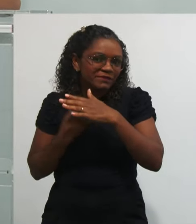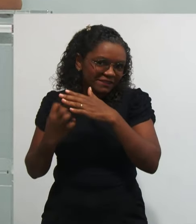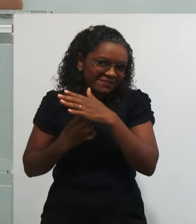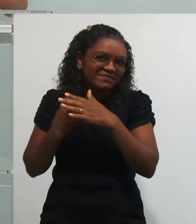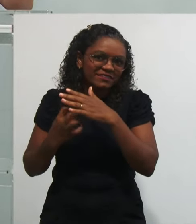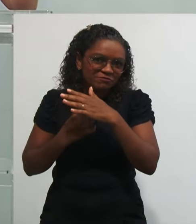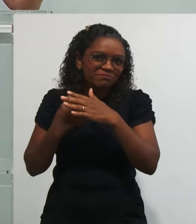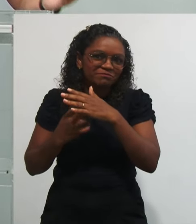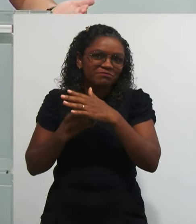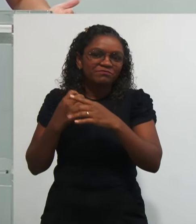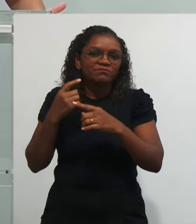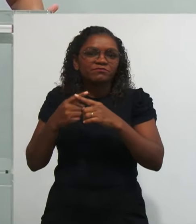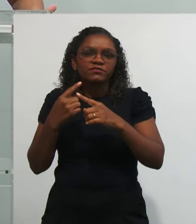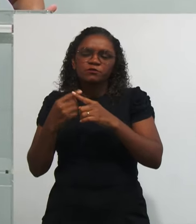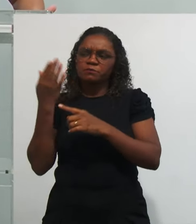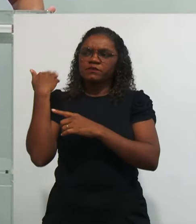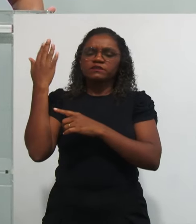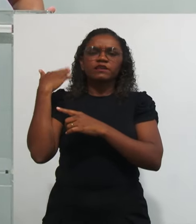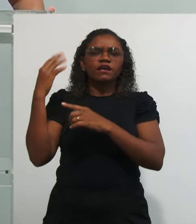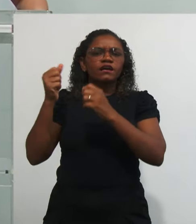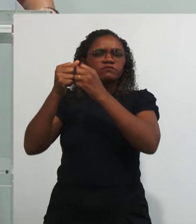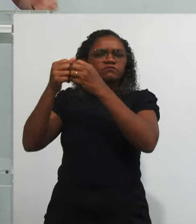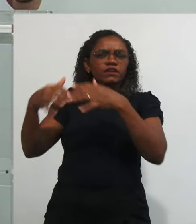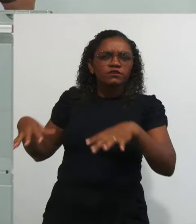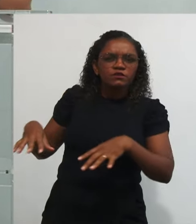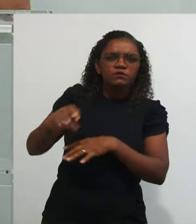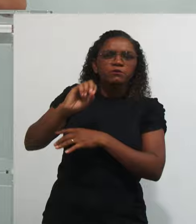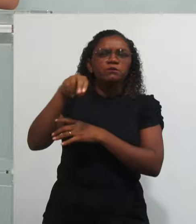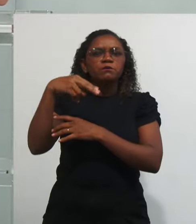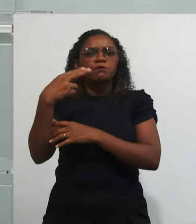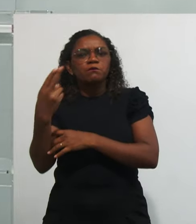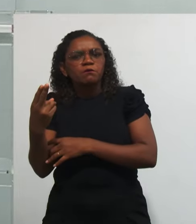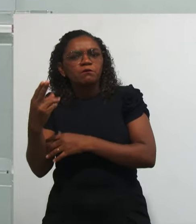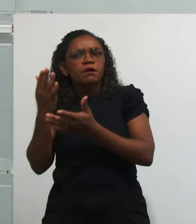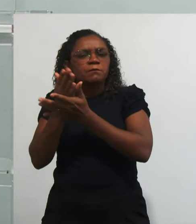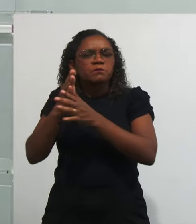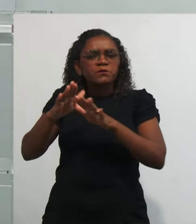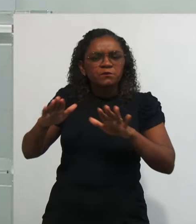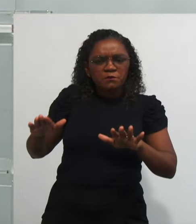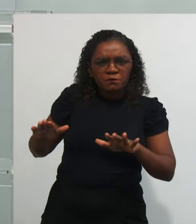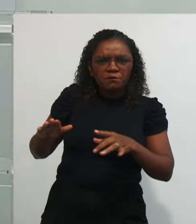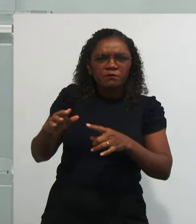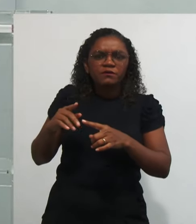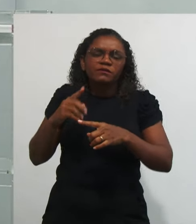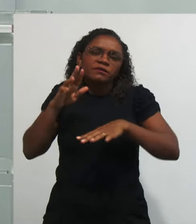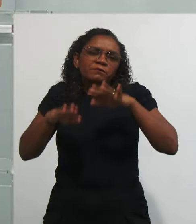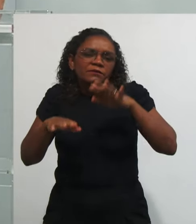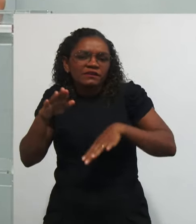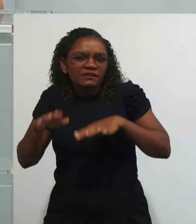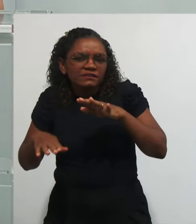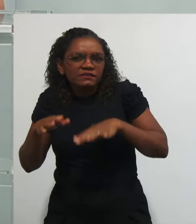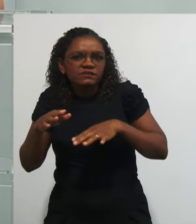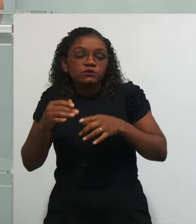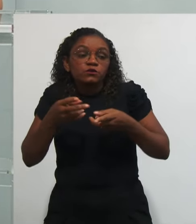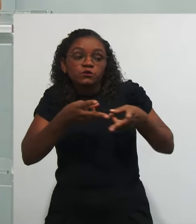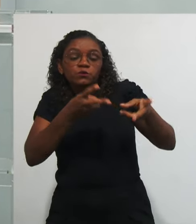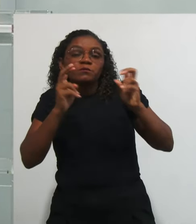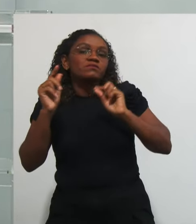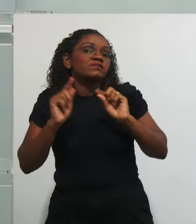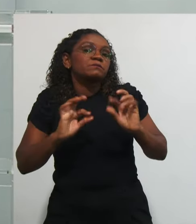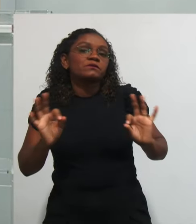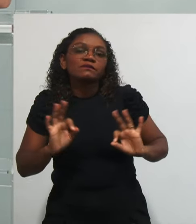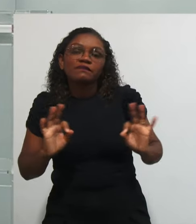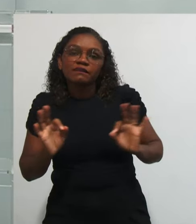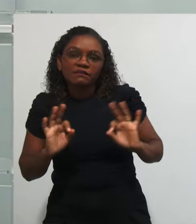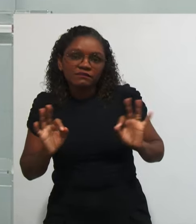né que deixaram de existir ao longo do tempo porque foram resistentes às mudanças não enxergaram as mudanças como uma